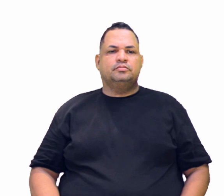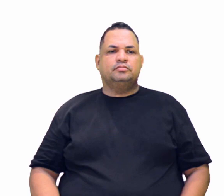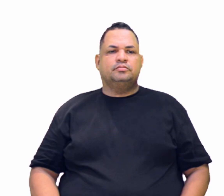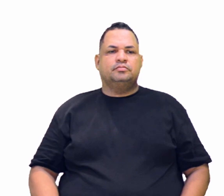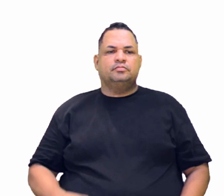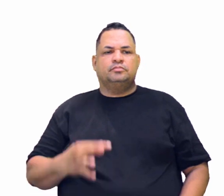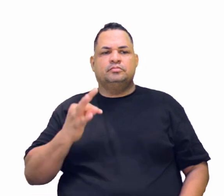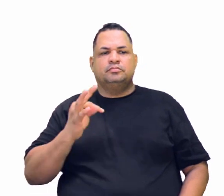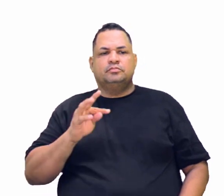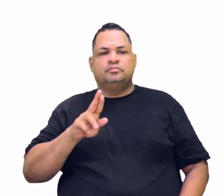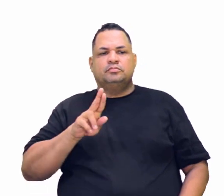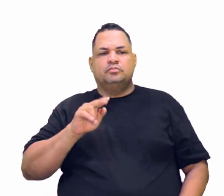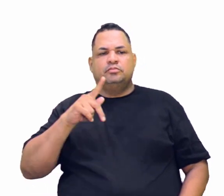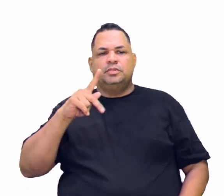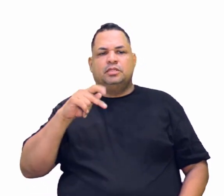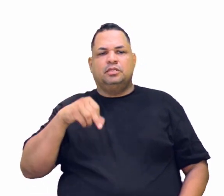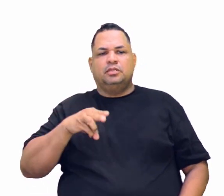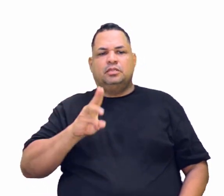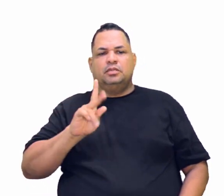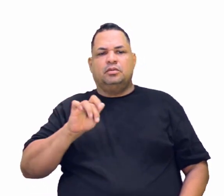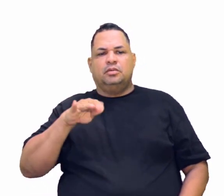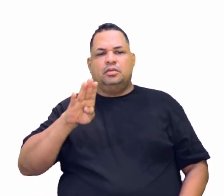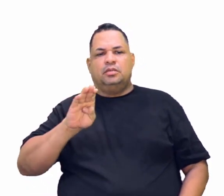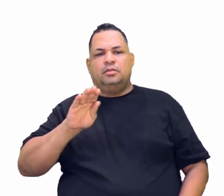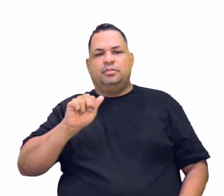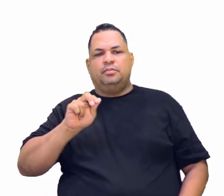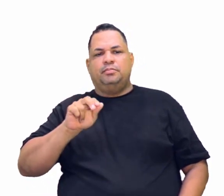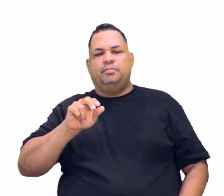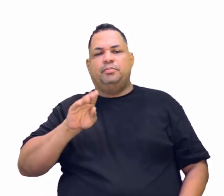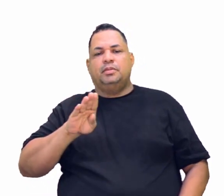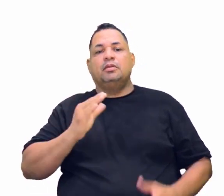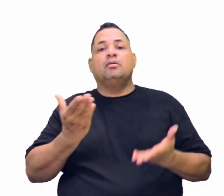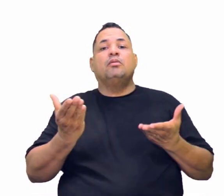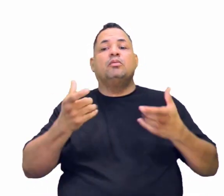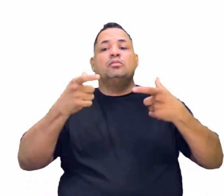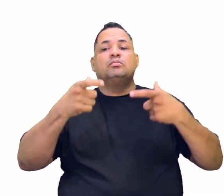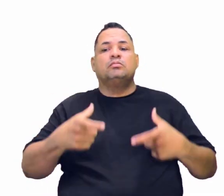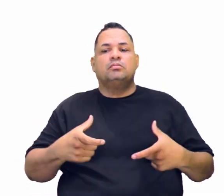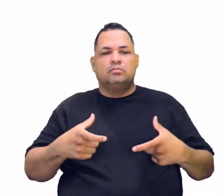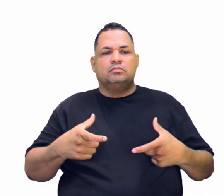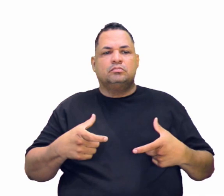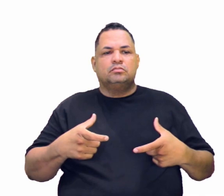Os Tupi e Cauaíbe. Professor, aonde eles se encontram?